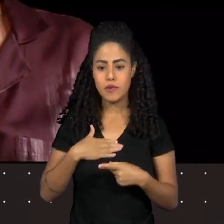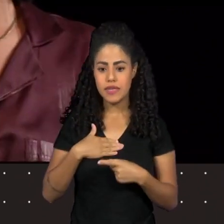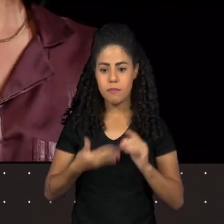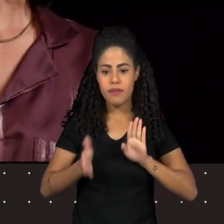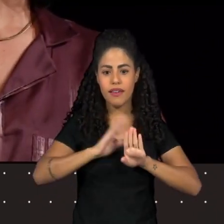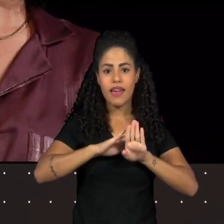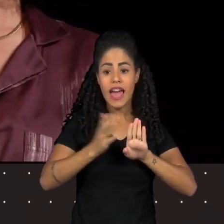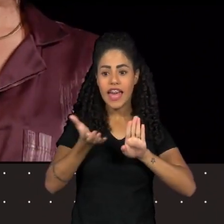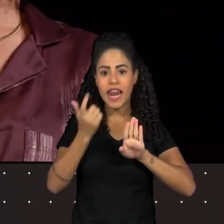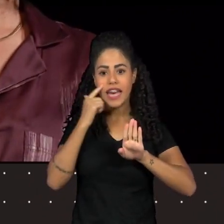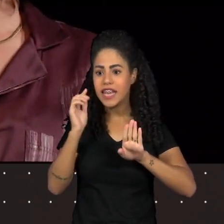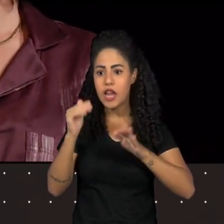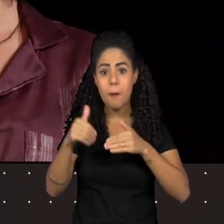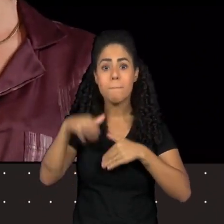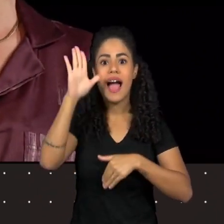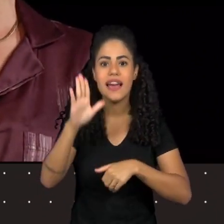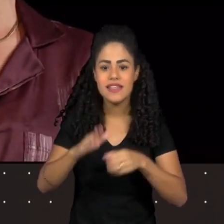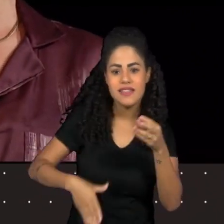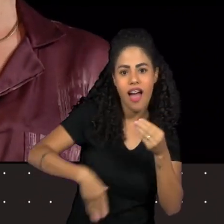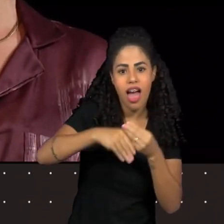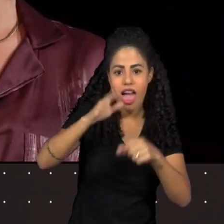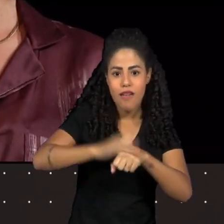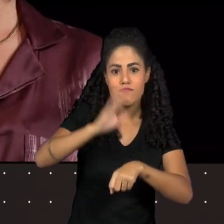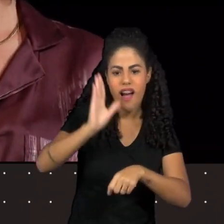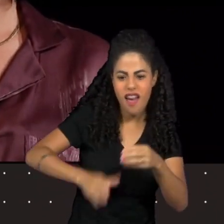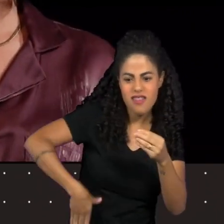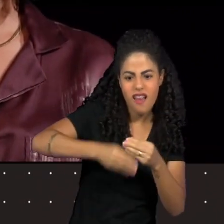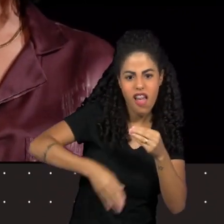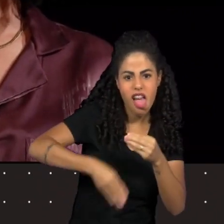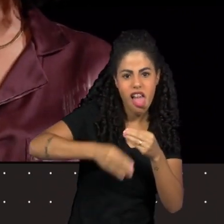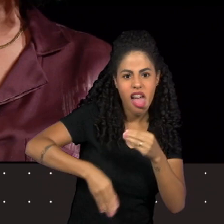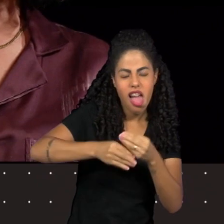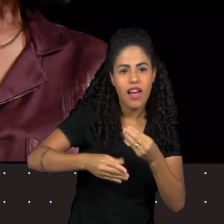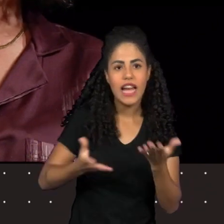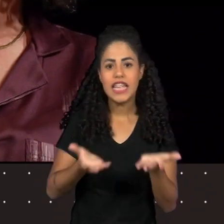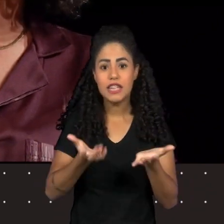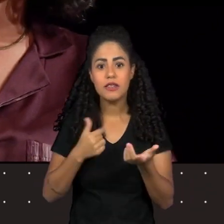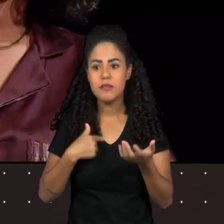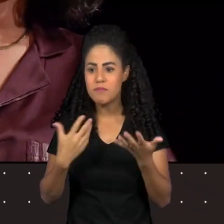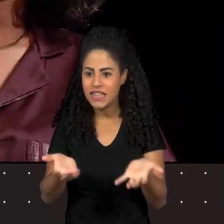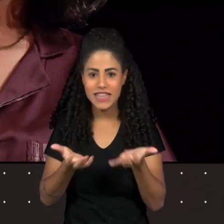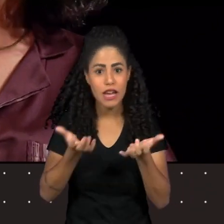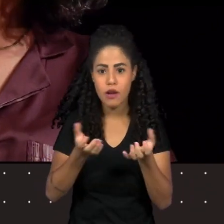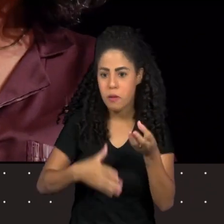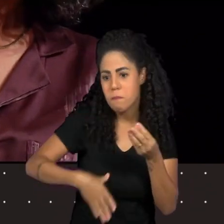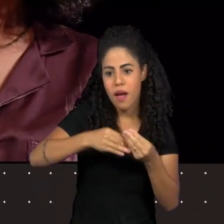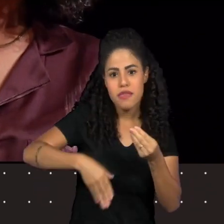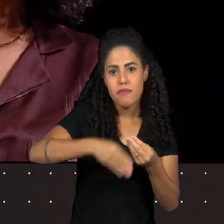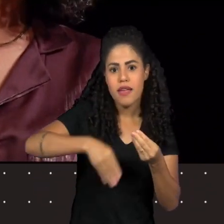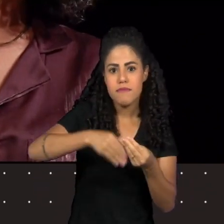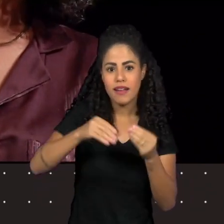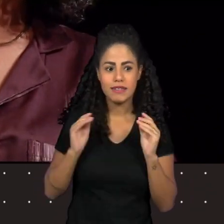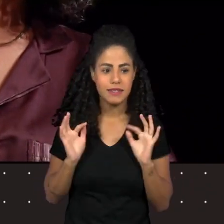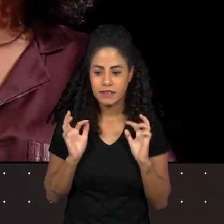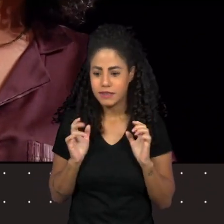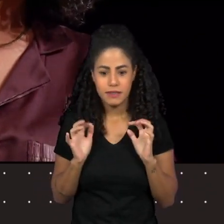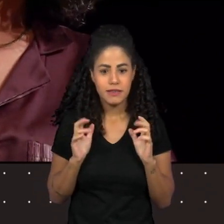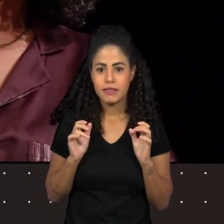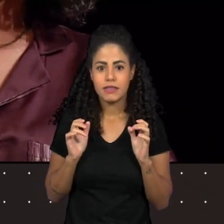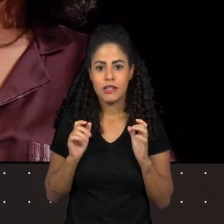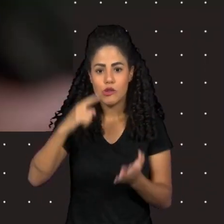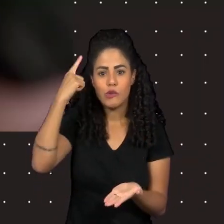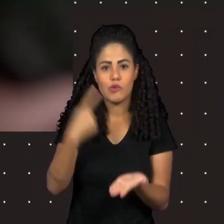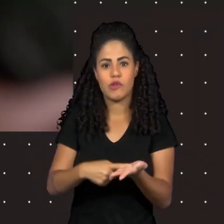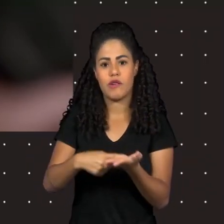ela queria ir além. E eu queria também ir além a partir do desafio que ela ia